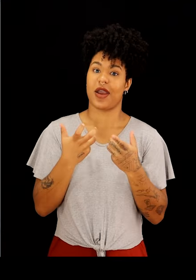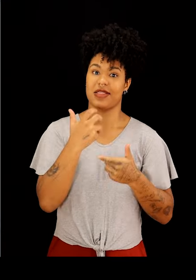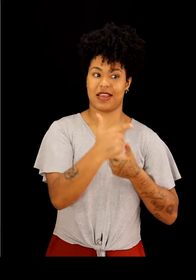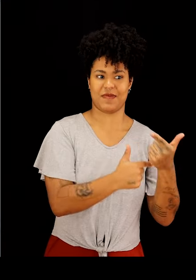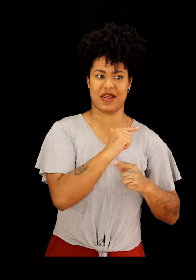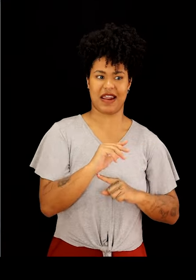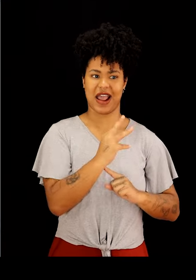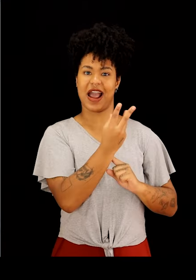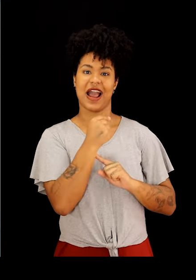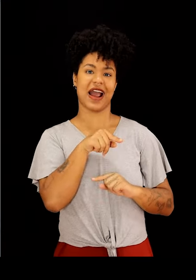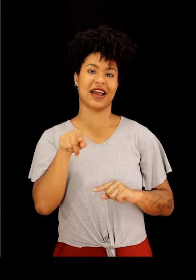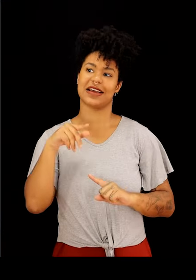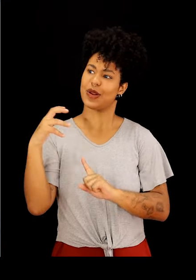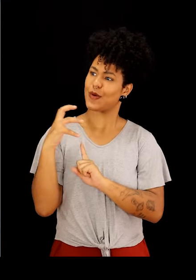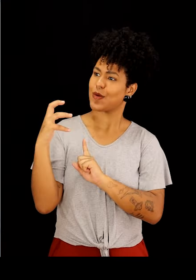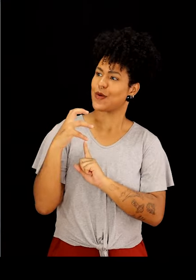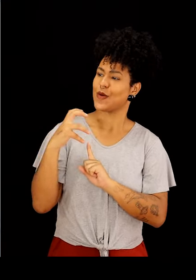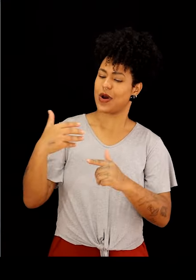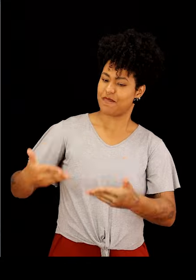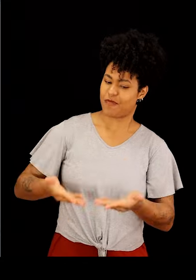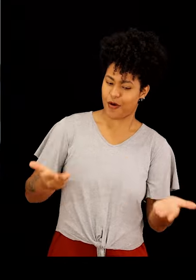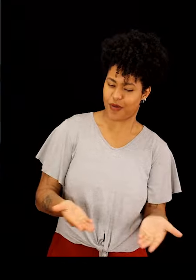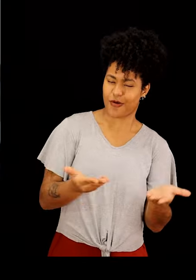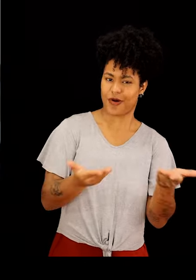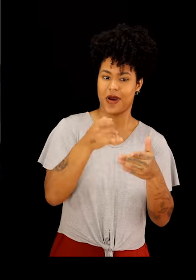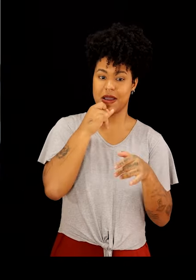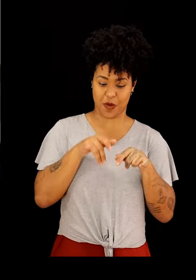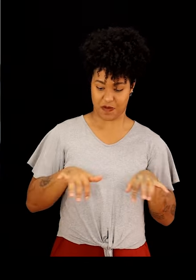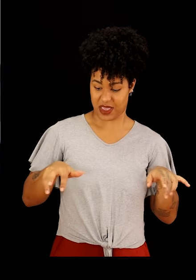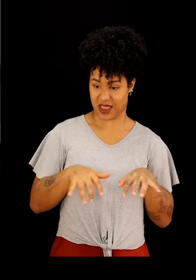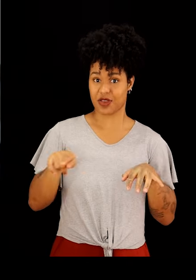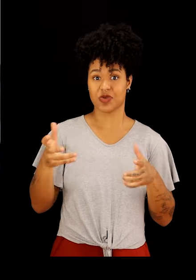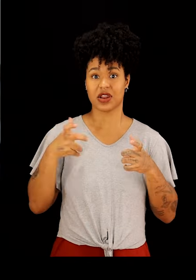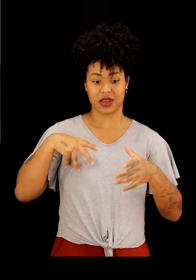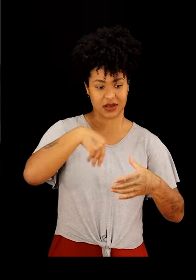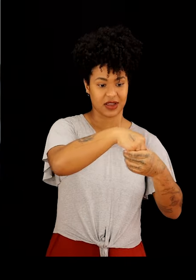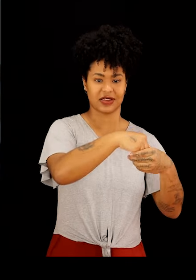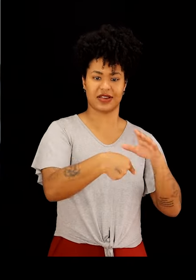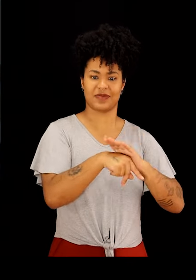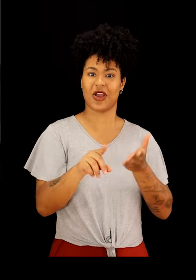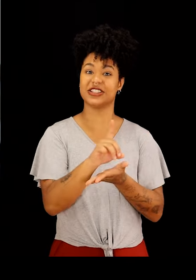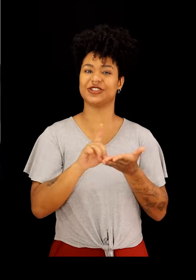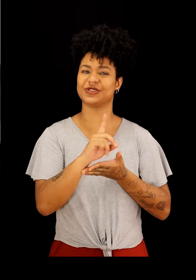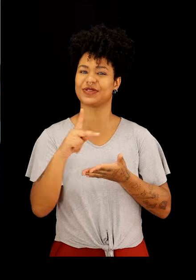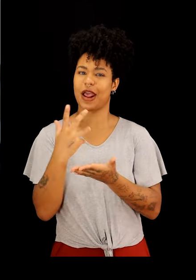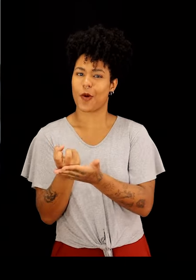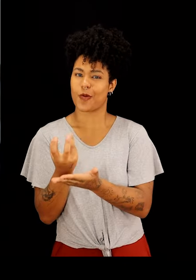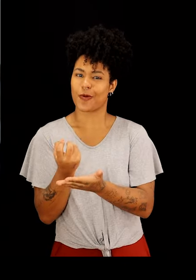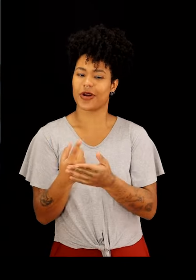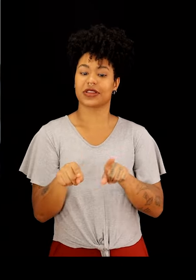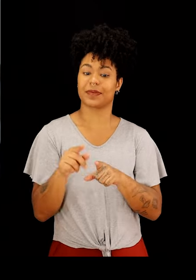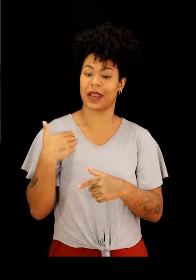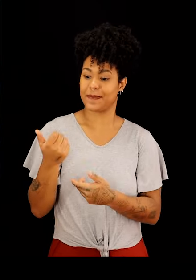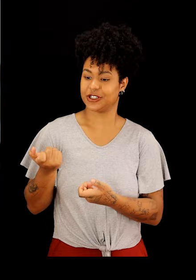ele incentivava das melhores formas. Quando eu tocava piano, ele queria me incluir nos álbuns dele, queria me chamar para o palco com